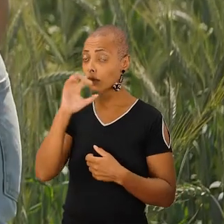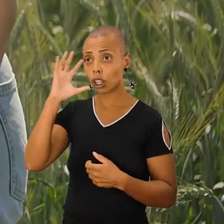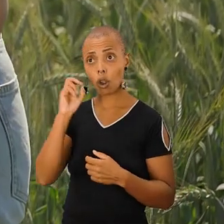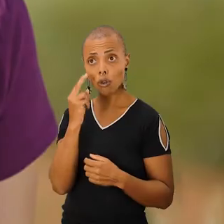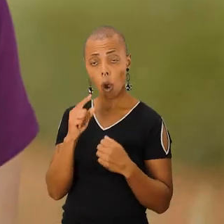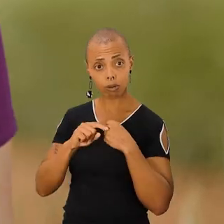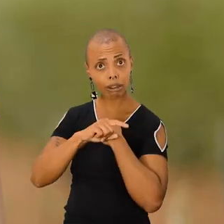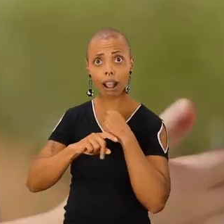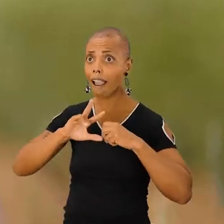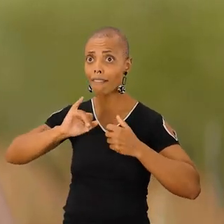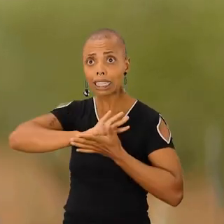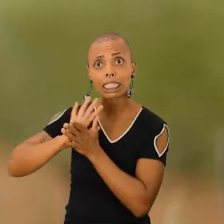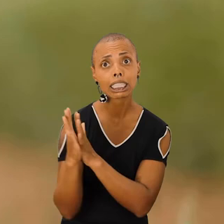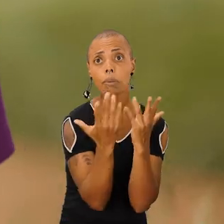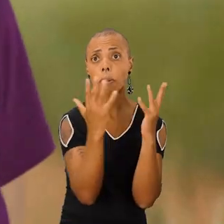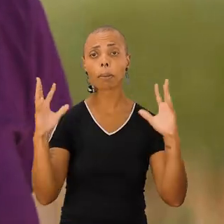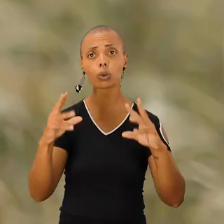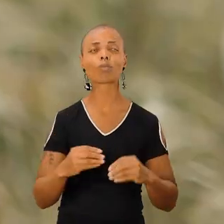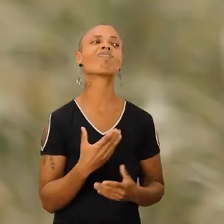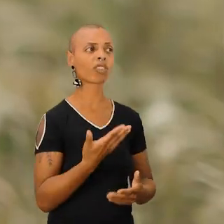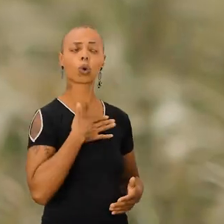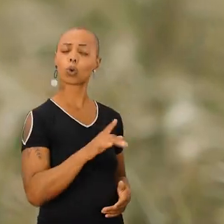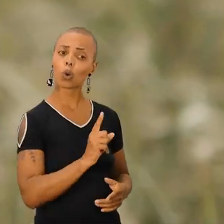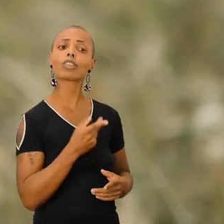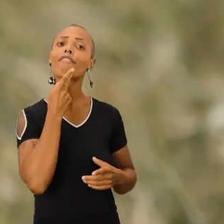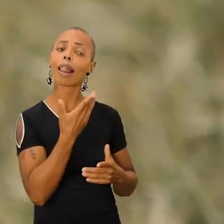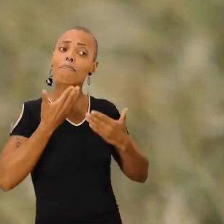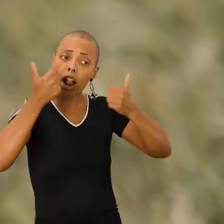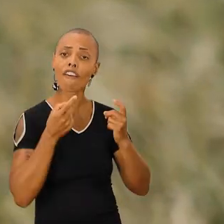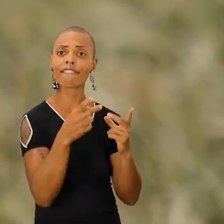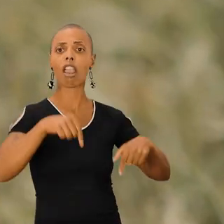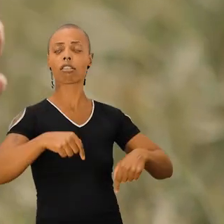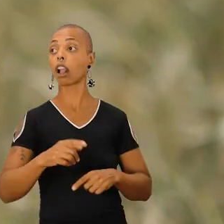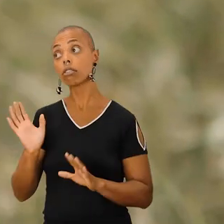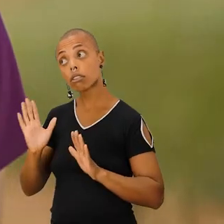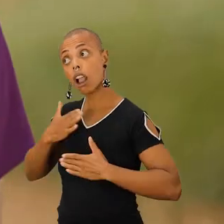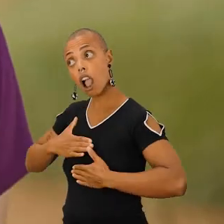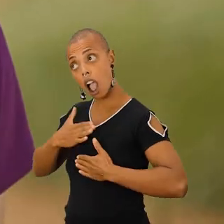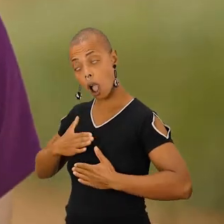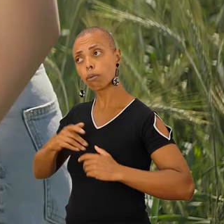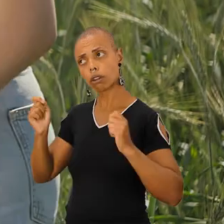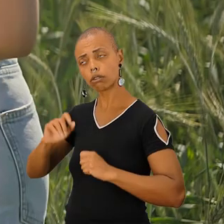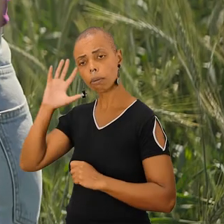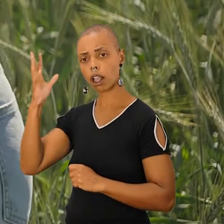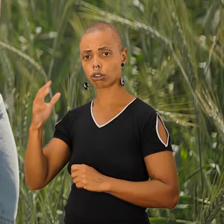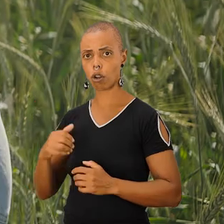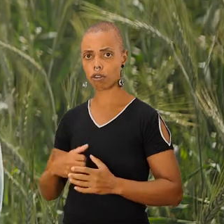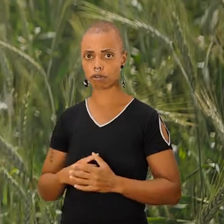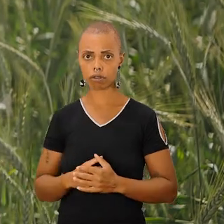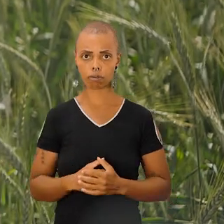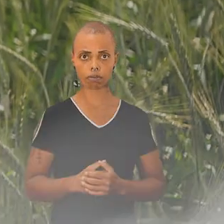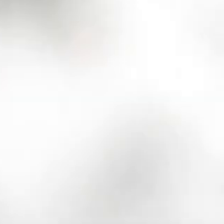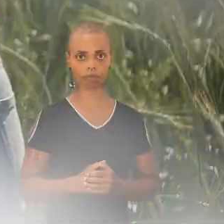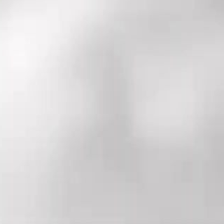alguma coisa logo, essas pragas vão acabar com toda a nossa safra. Eu não tô gostando nada disso. Eu falei que era pra gente vender. Ei, calma. A gente vai dar